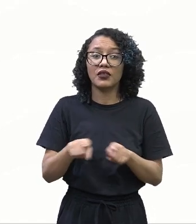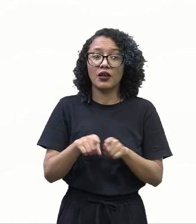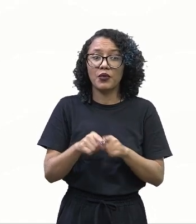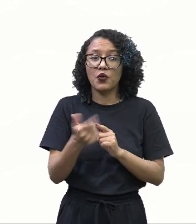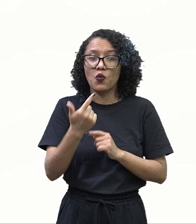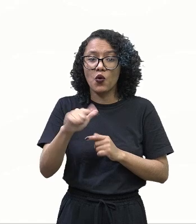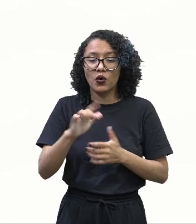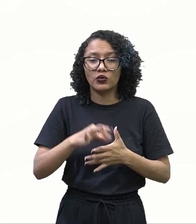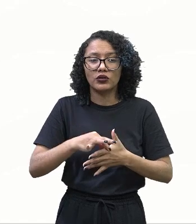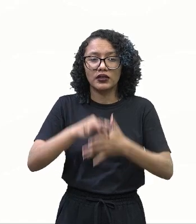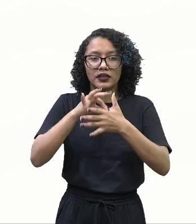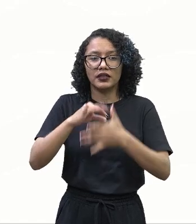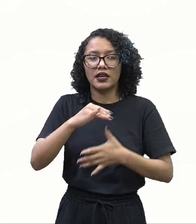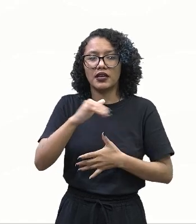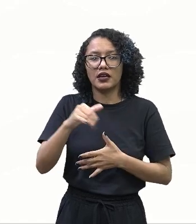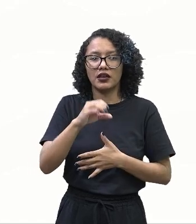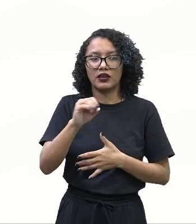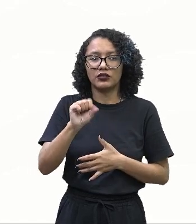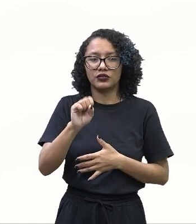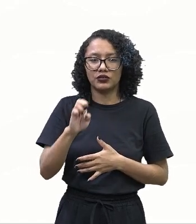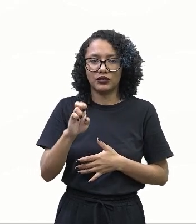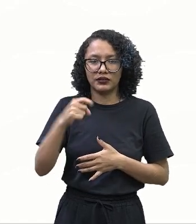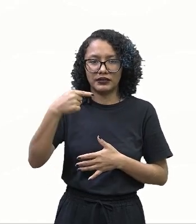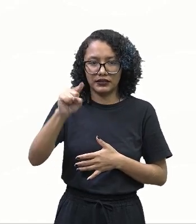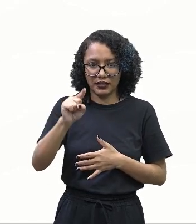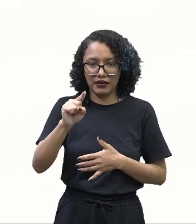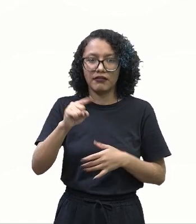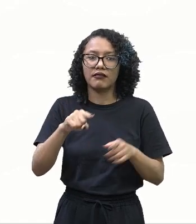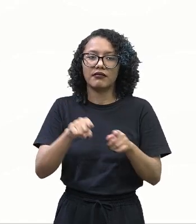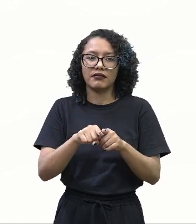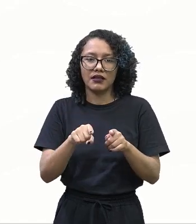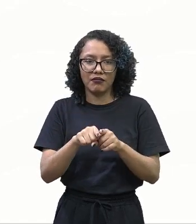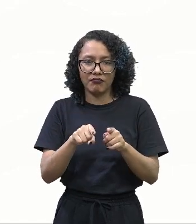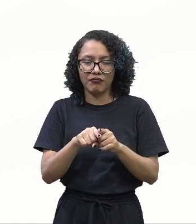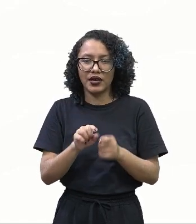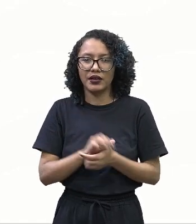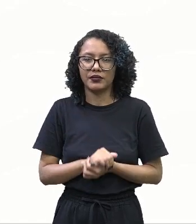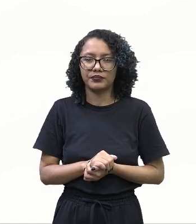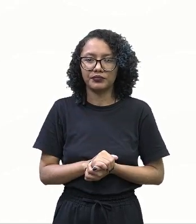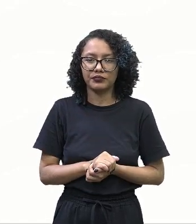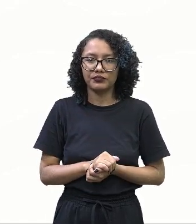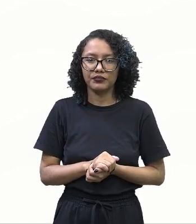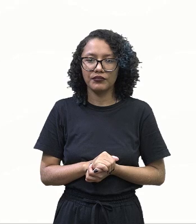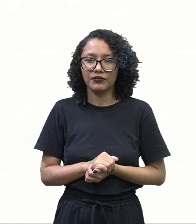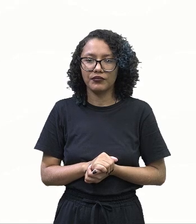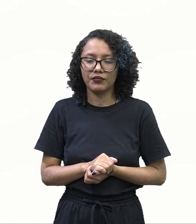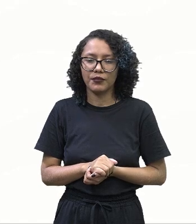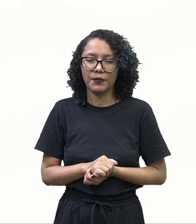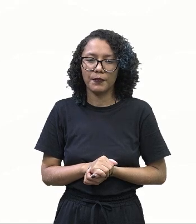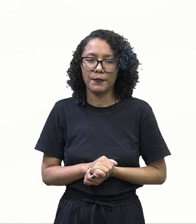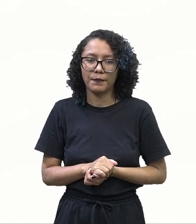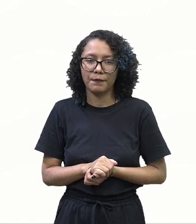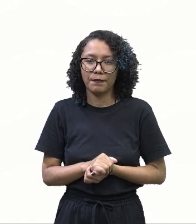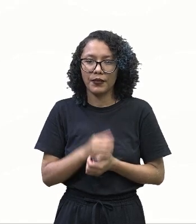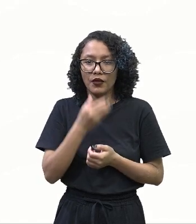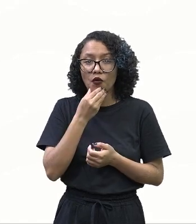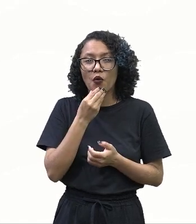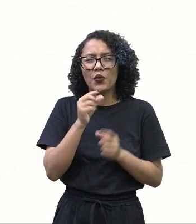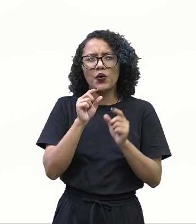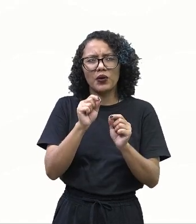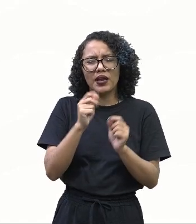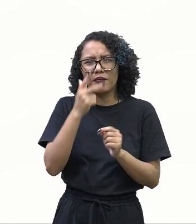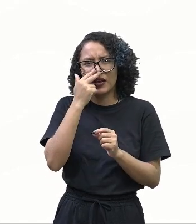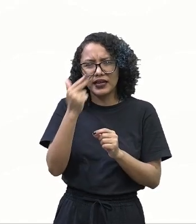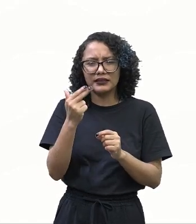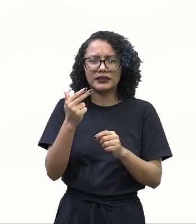Maria. Era um monge eremita, que se auto-intitulava, ele era um beato que se intitulava o curandeiro.